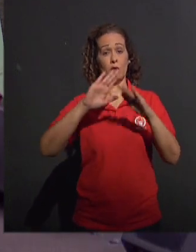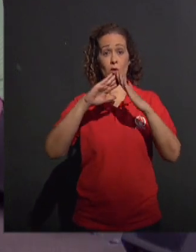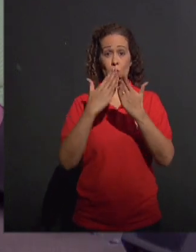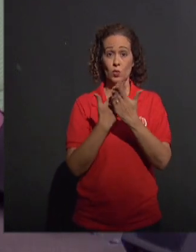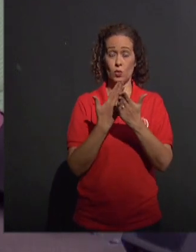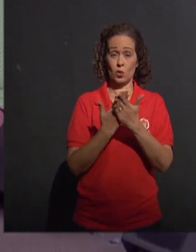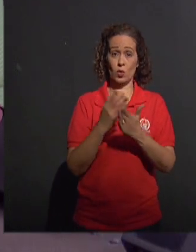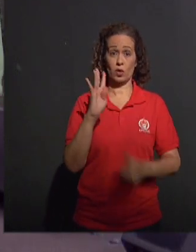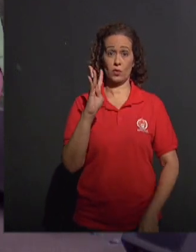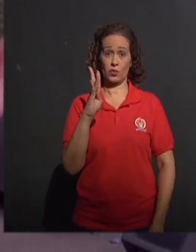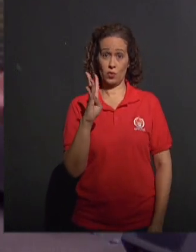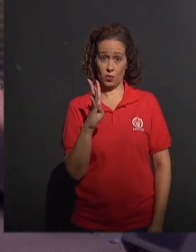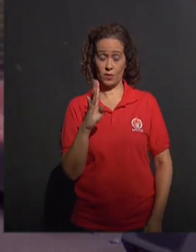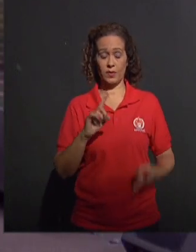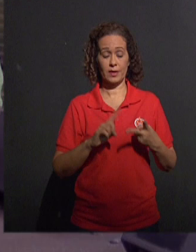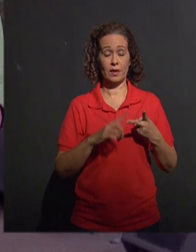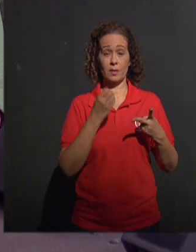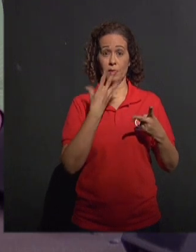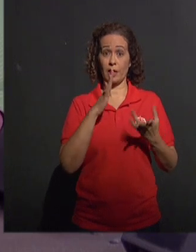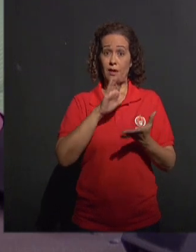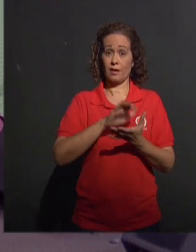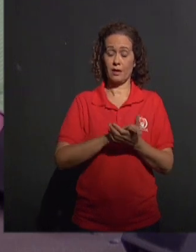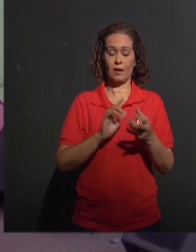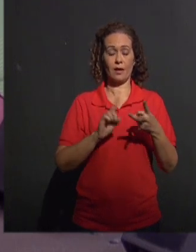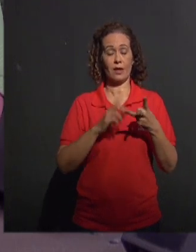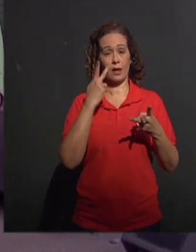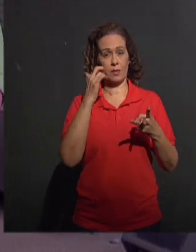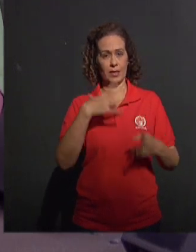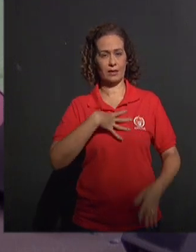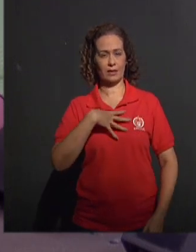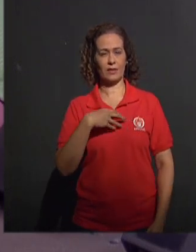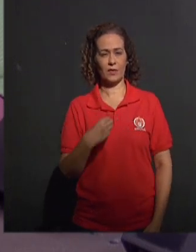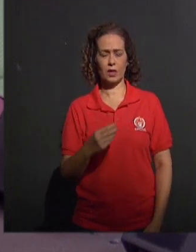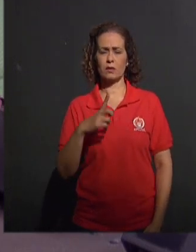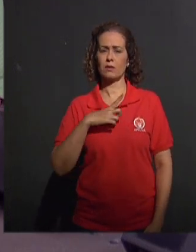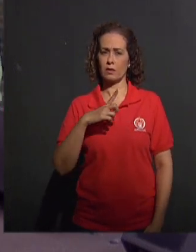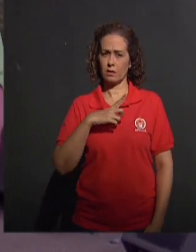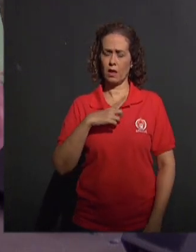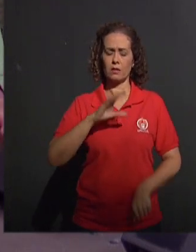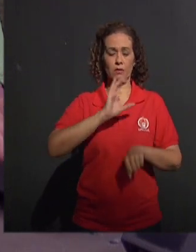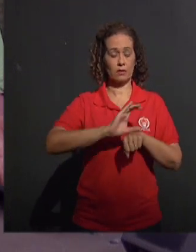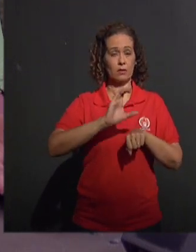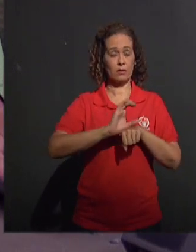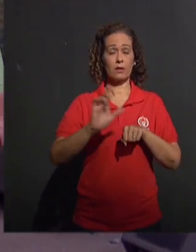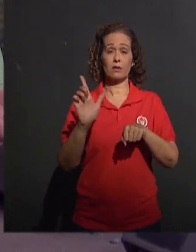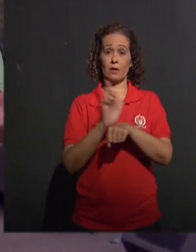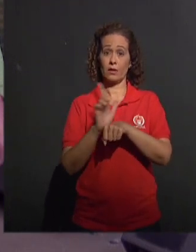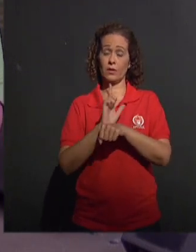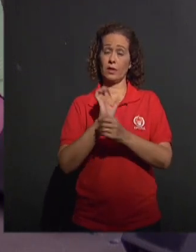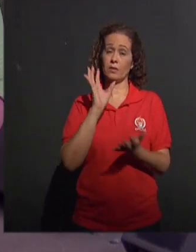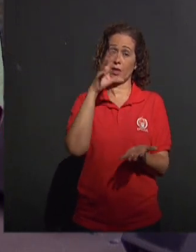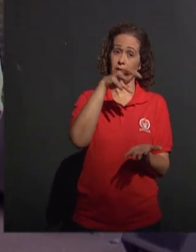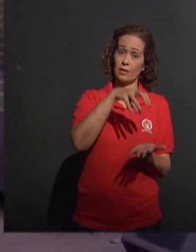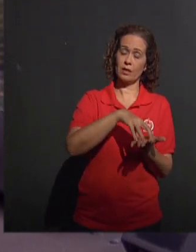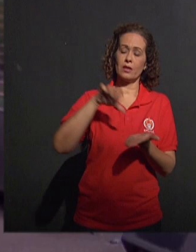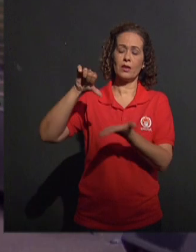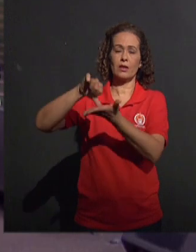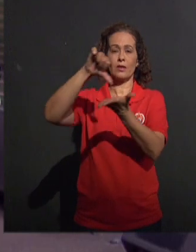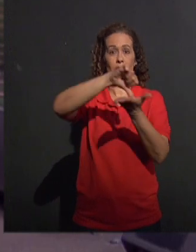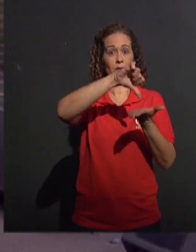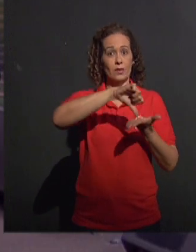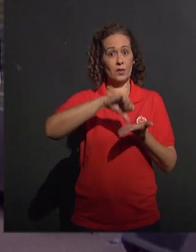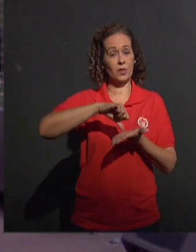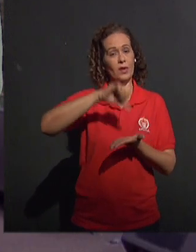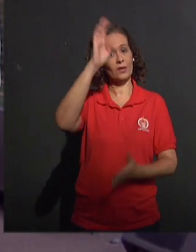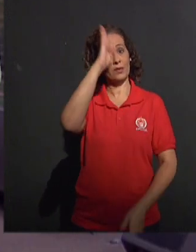e Pais e Filhos. O Ministério disponibiliza os cursos na Lagoinha Matriz, bem como em todos os polos de gerações espalhados pelo